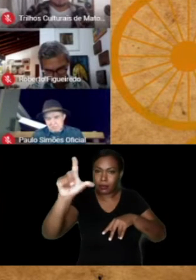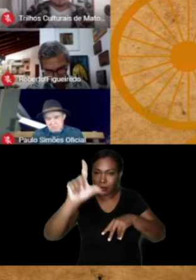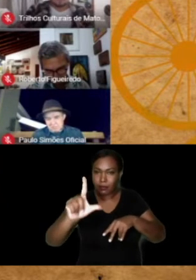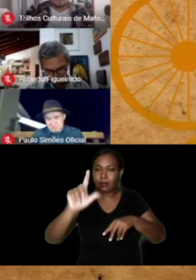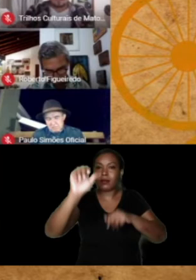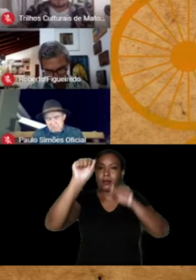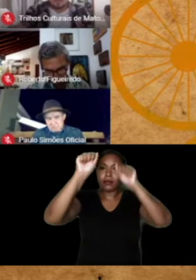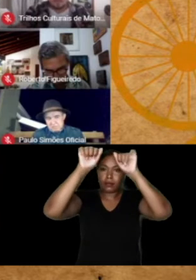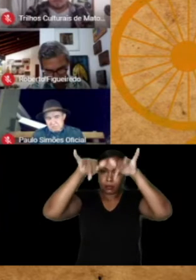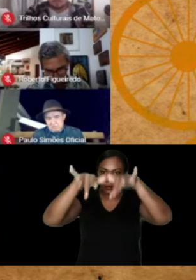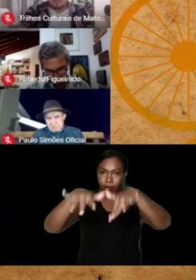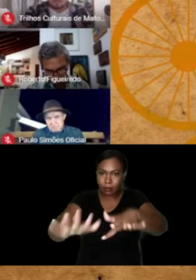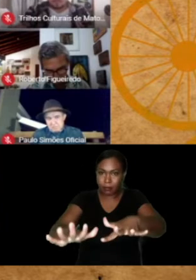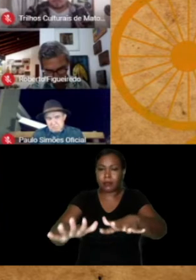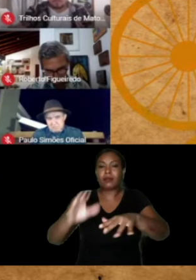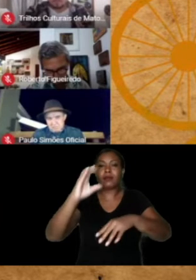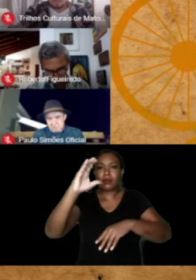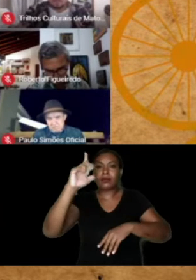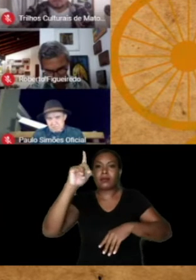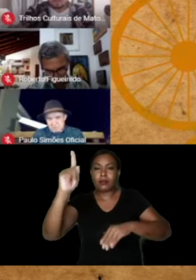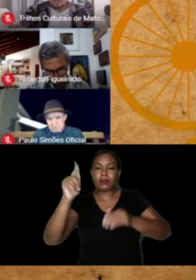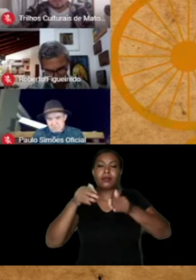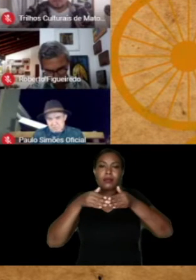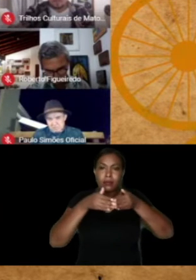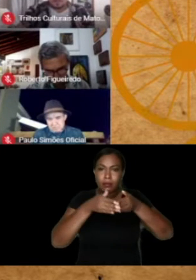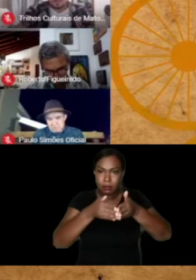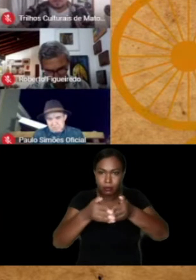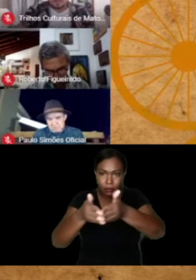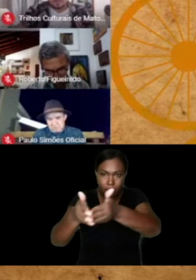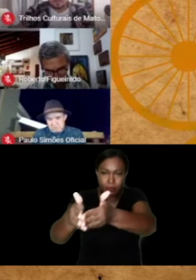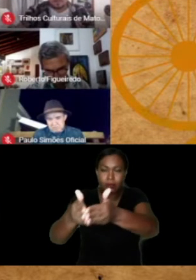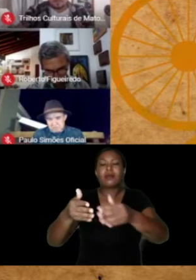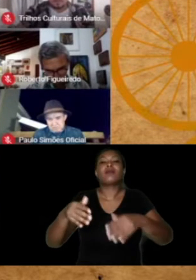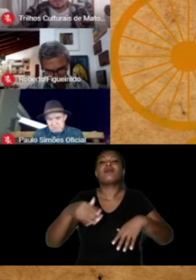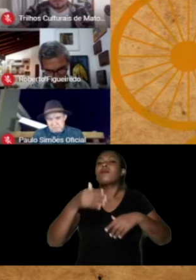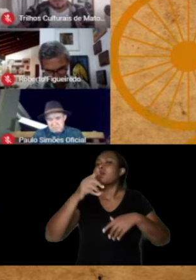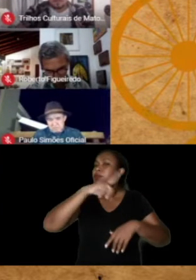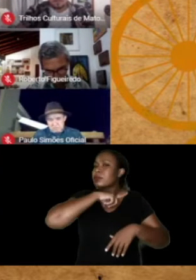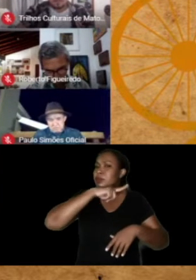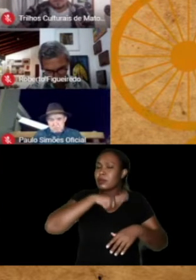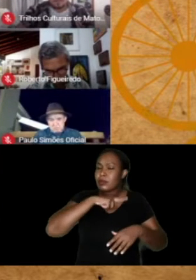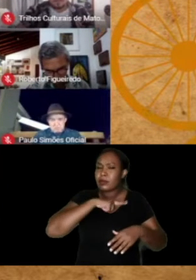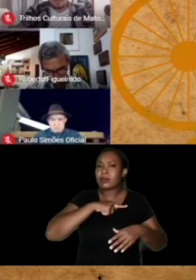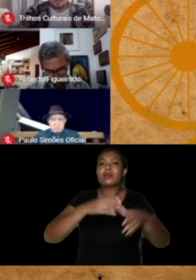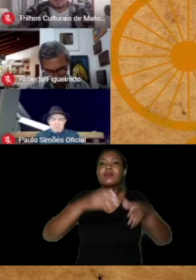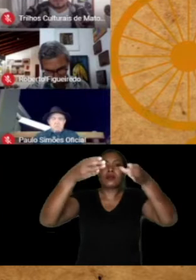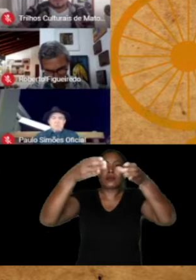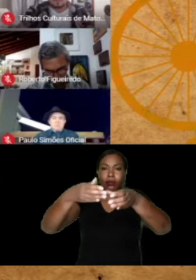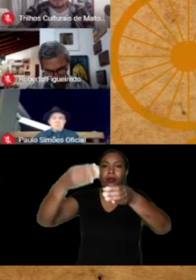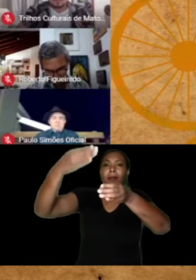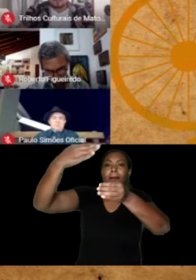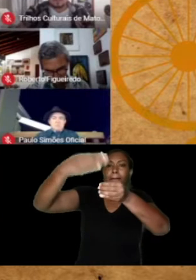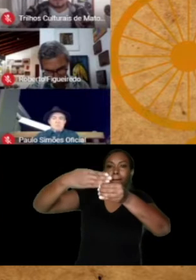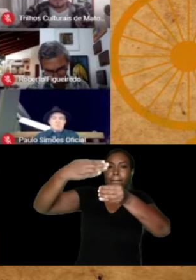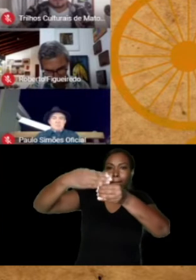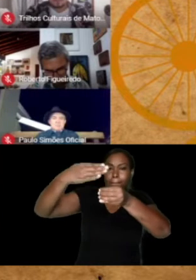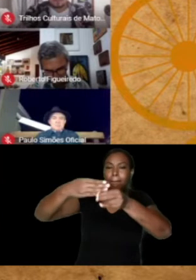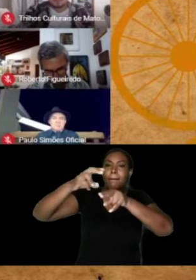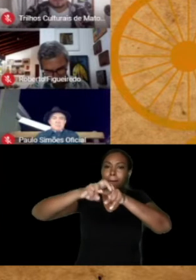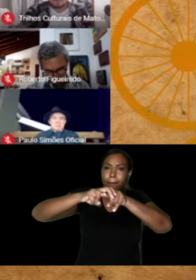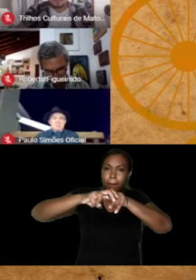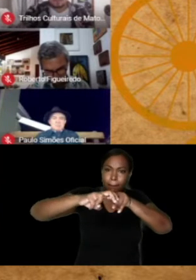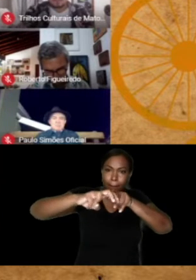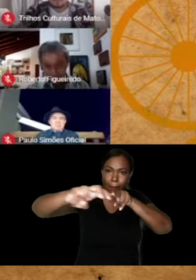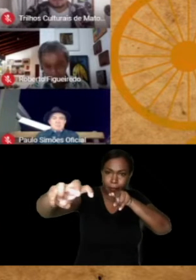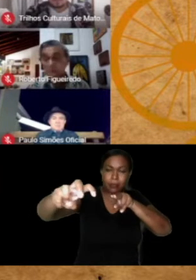Grande, é Corumbá, Miranda, aonde tem uma vila ferroviária, nós mantemos uma